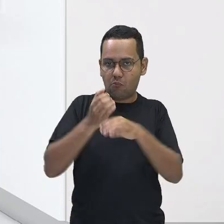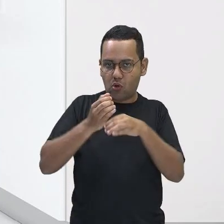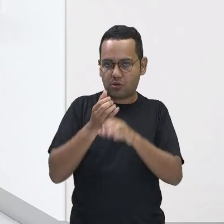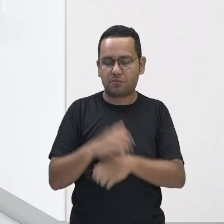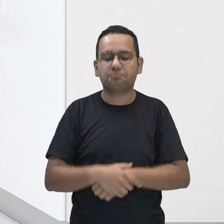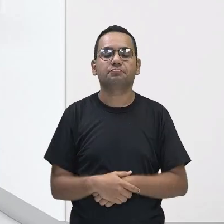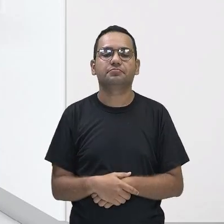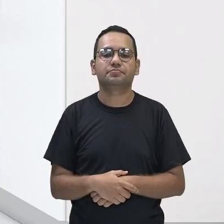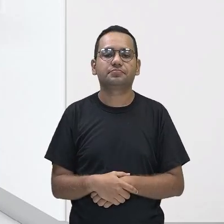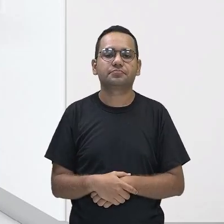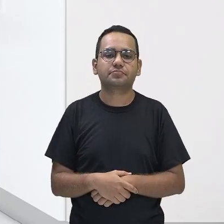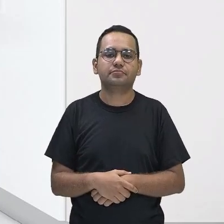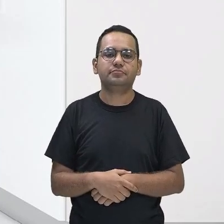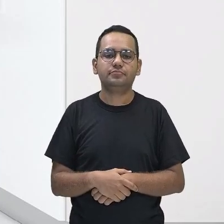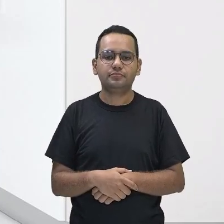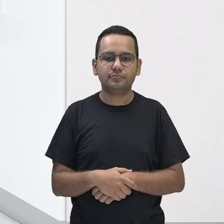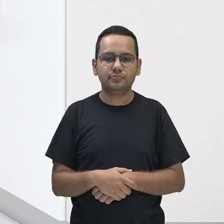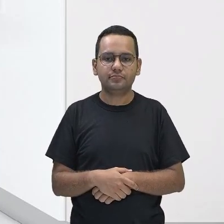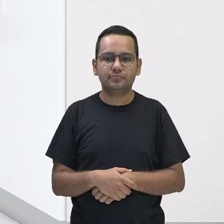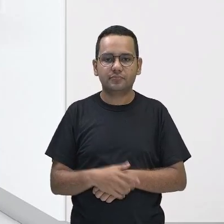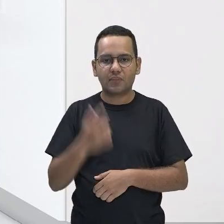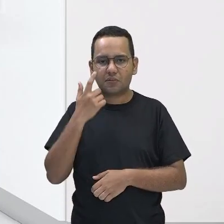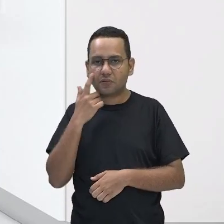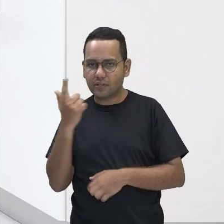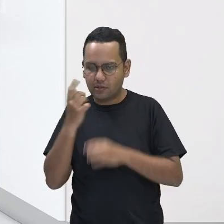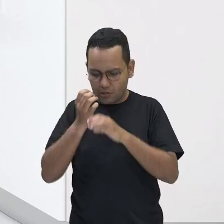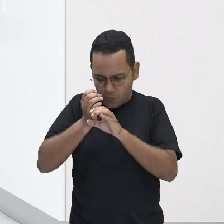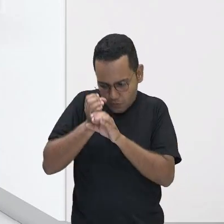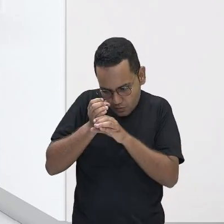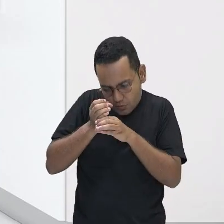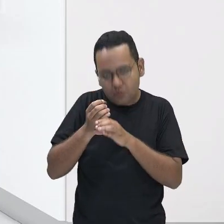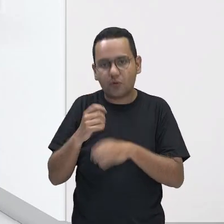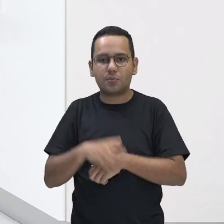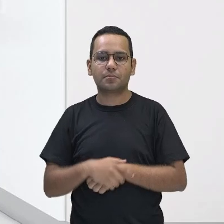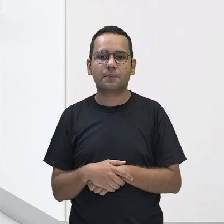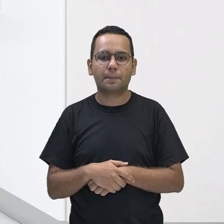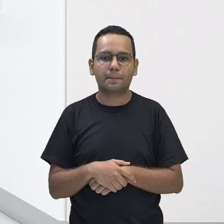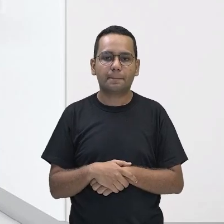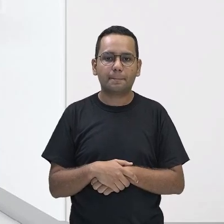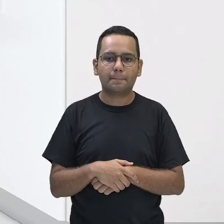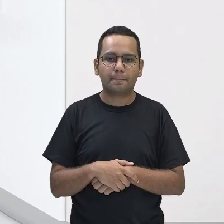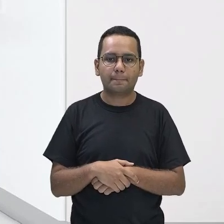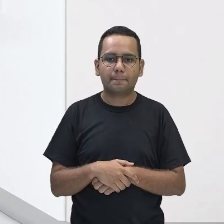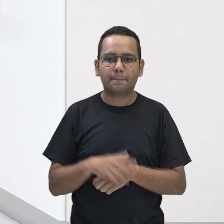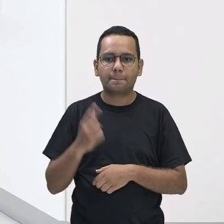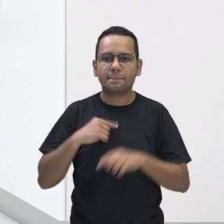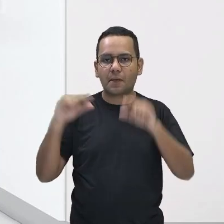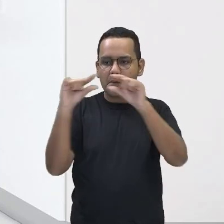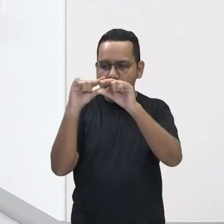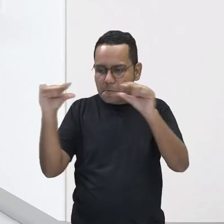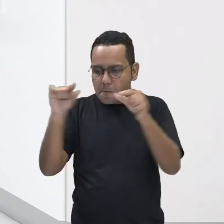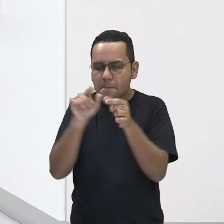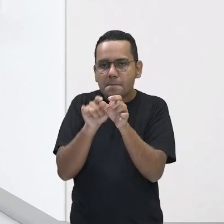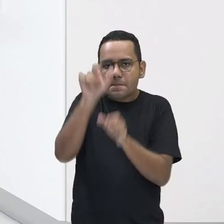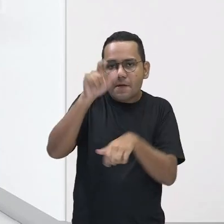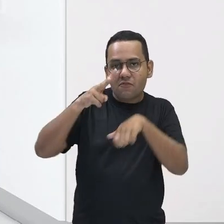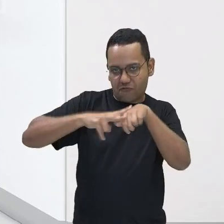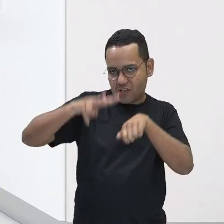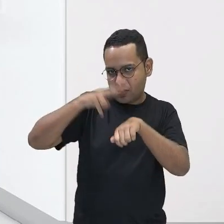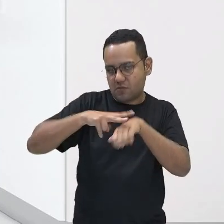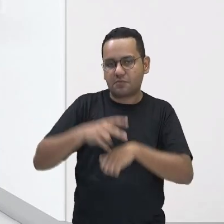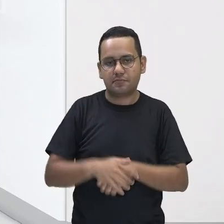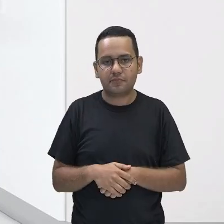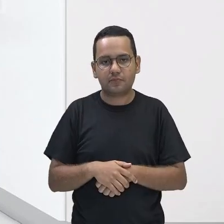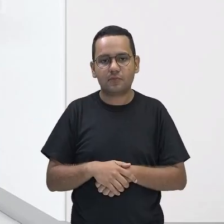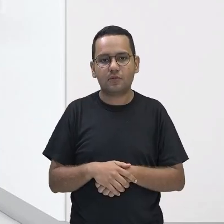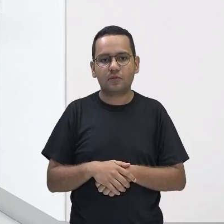Vejam vocês que nós temos microscópios desse lado, temos inúmeras vidrarias. Aqui do outro lado nós